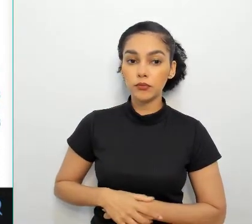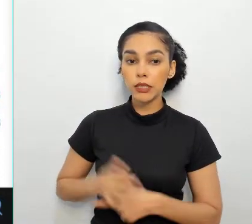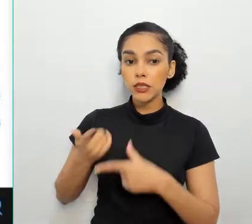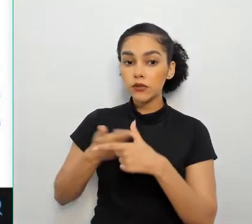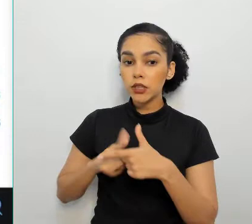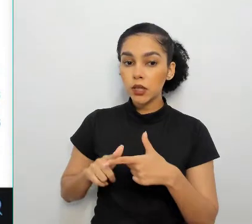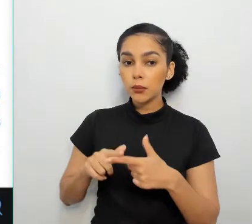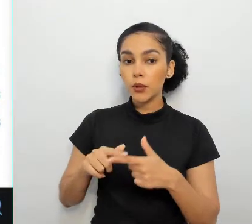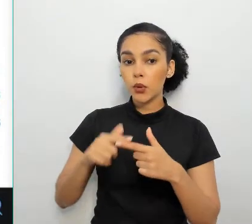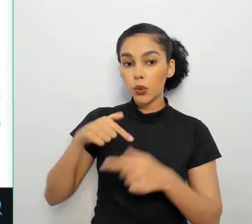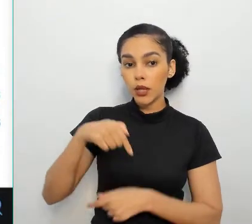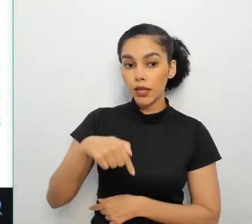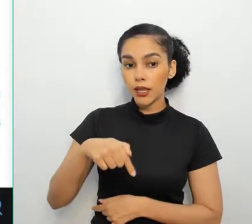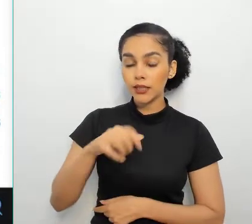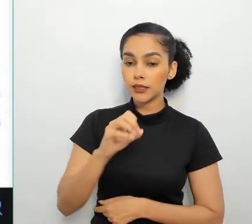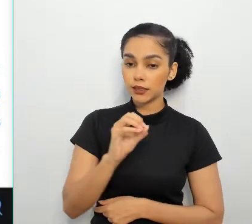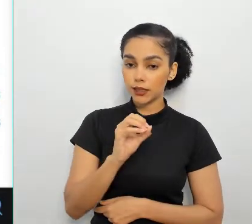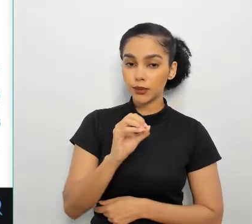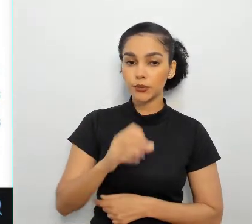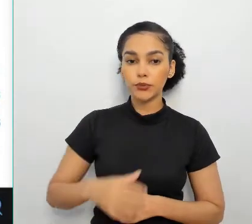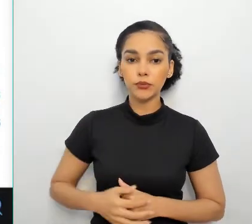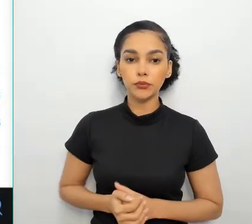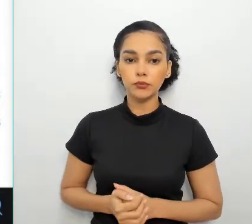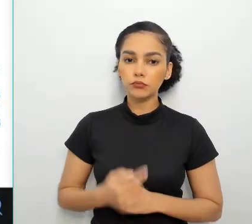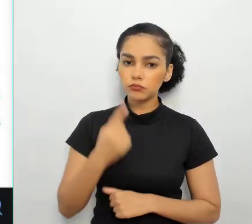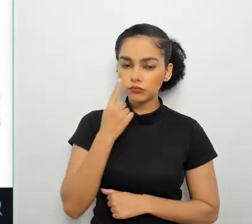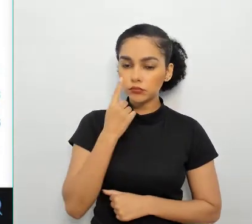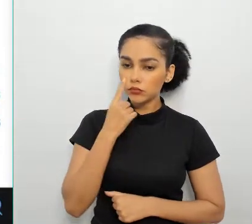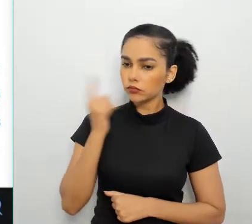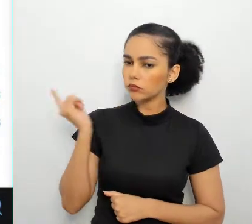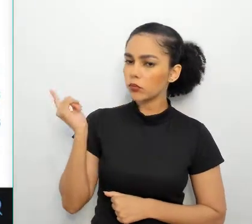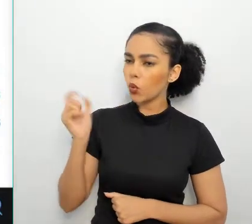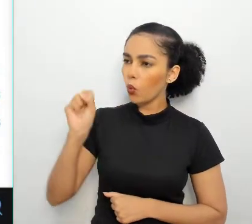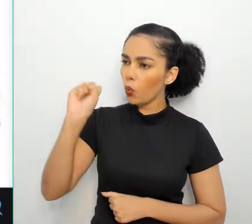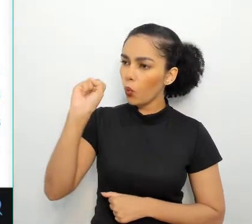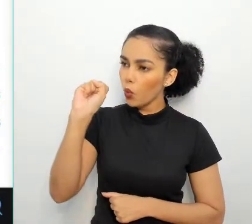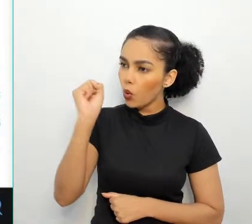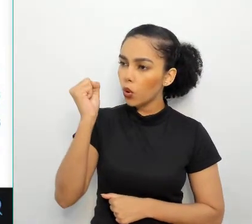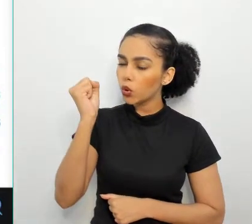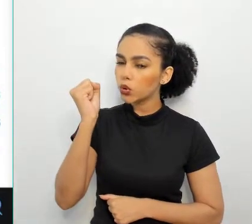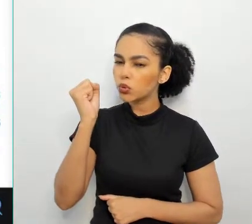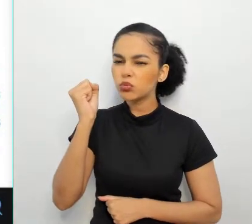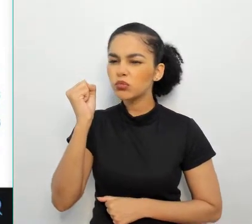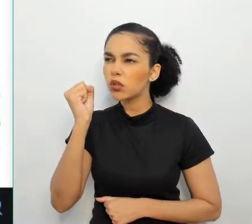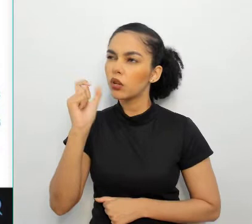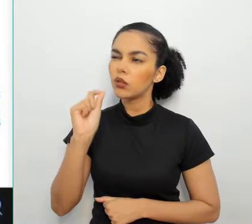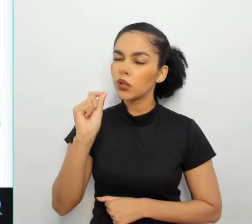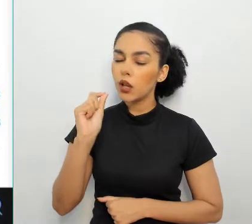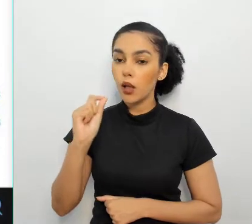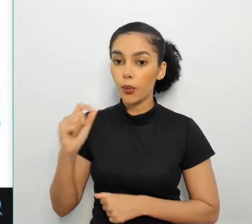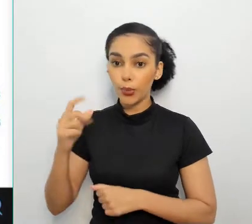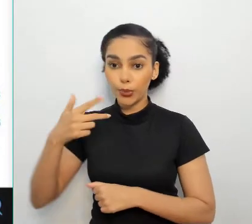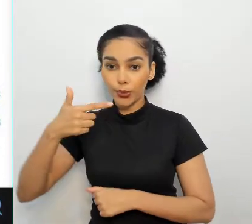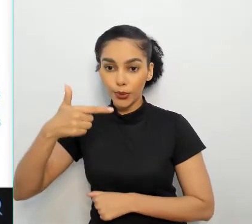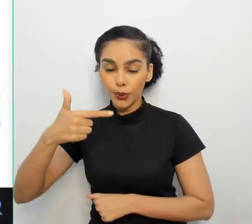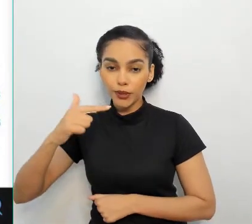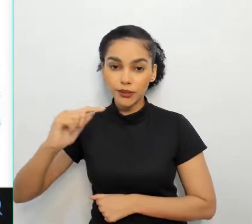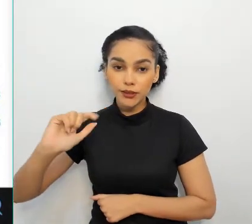é 256. O 8 é 2 ao cubo, dividido